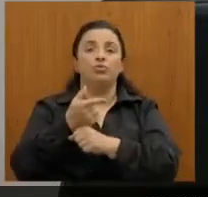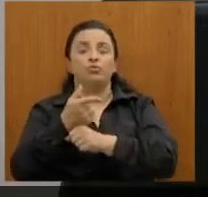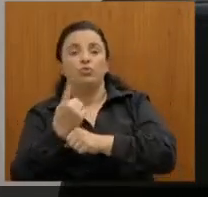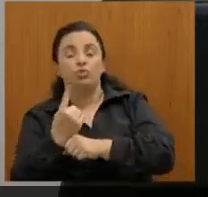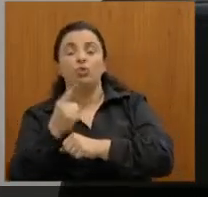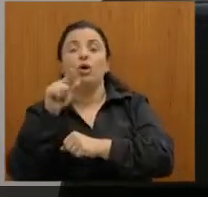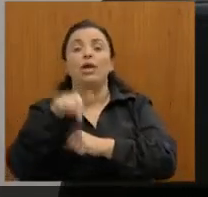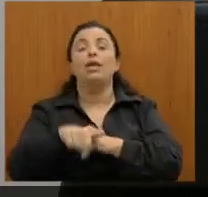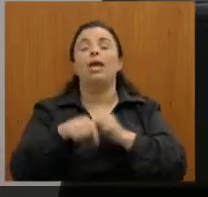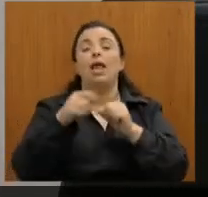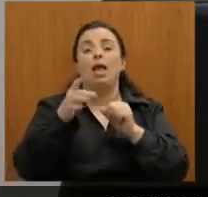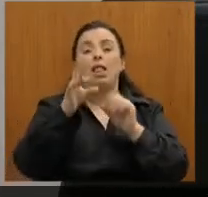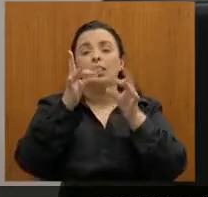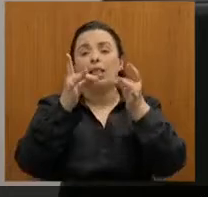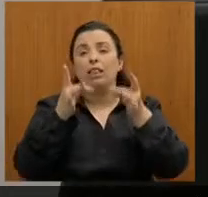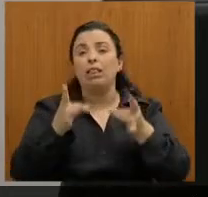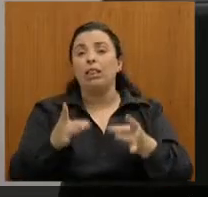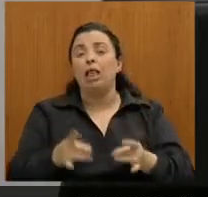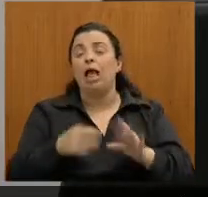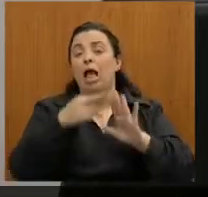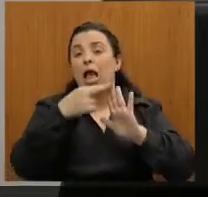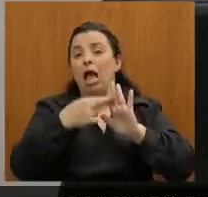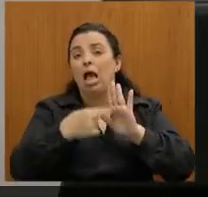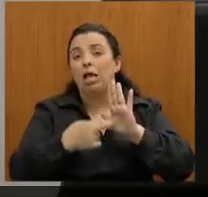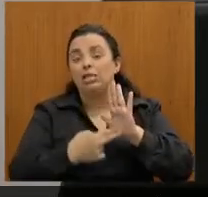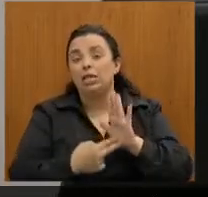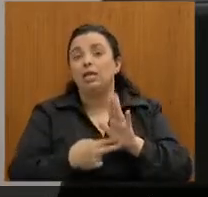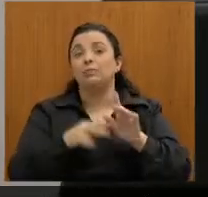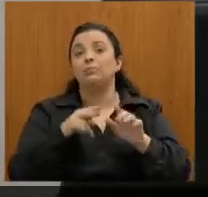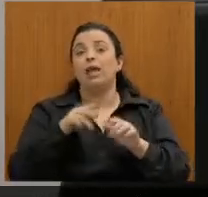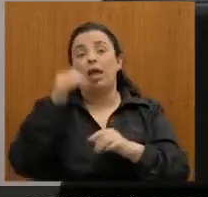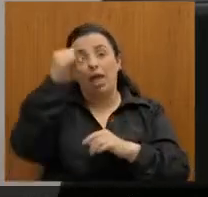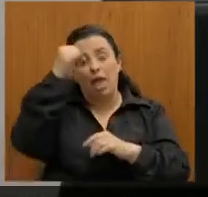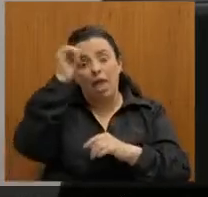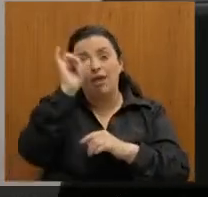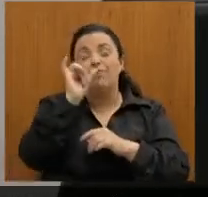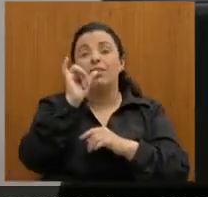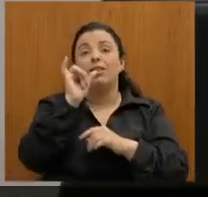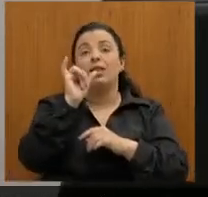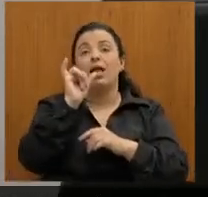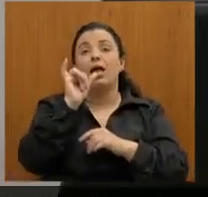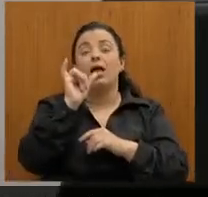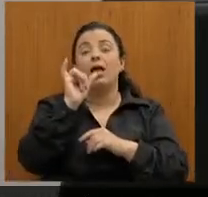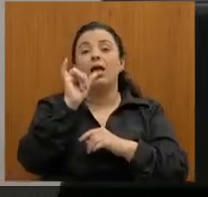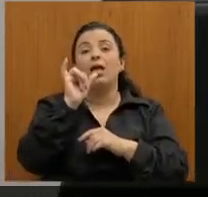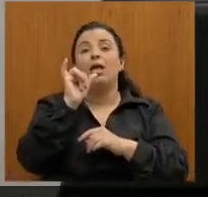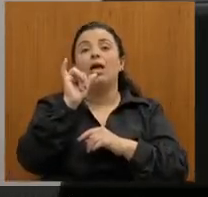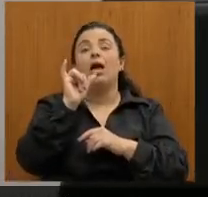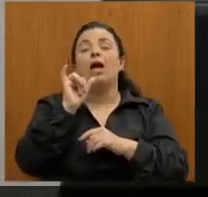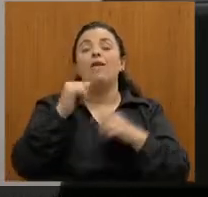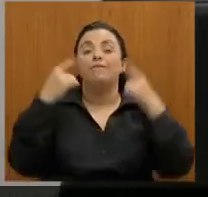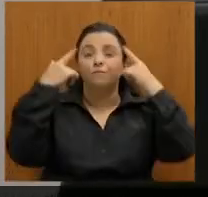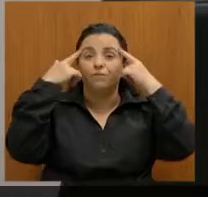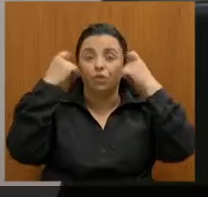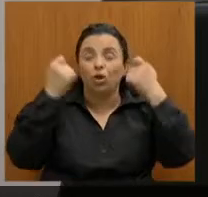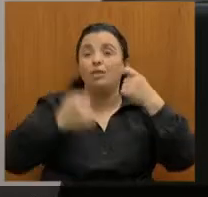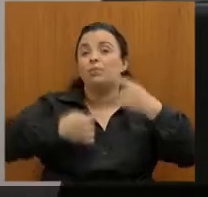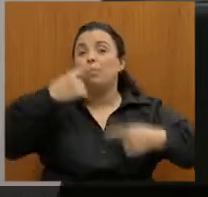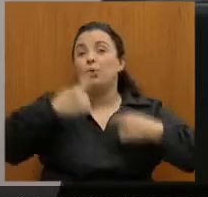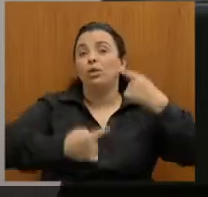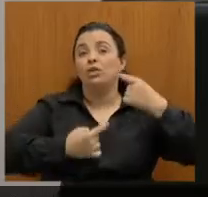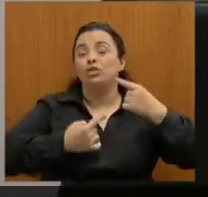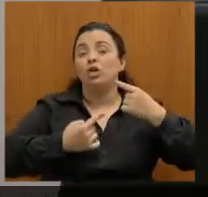e umas para prevenção e Combate à violência política contra a mulher né essa legislação